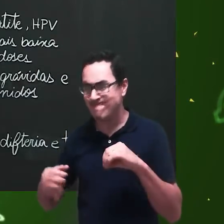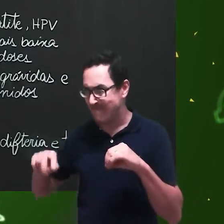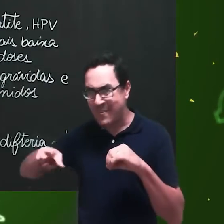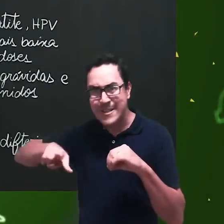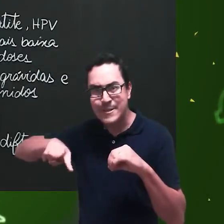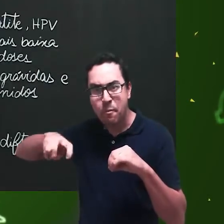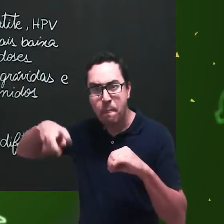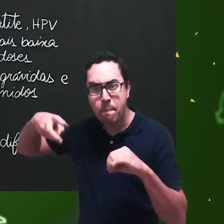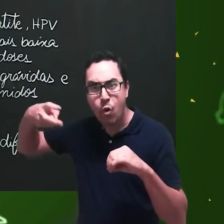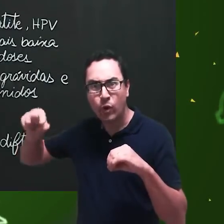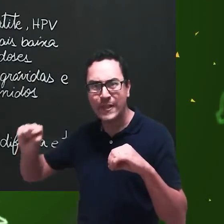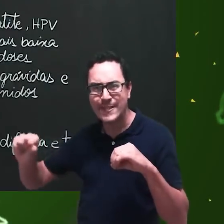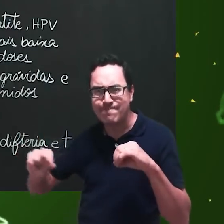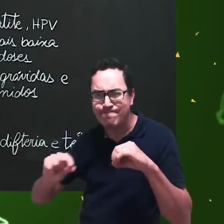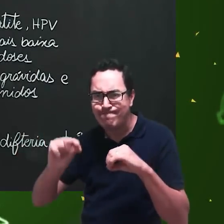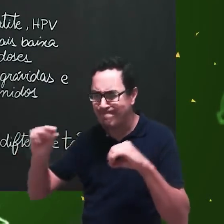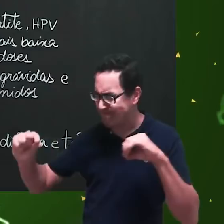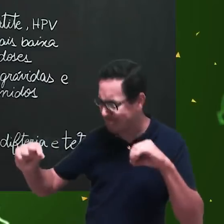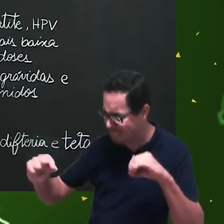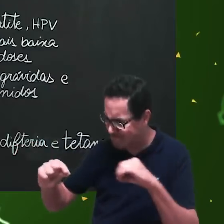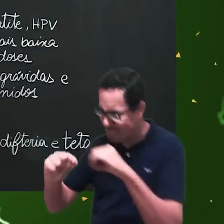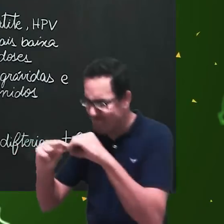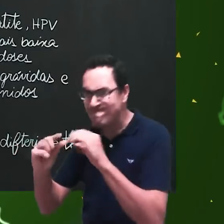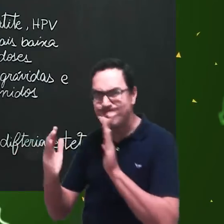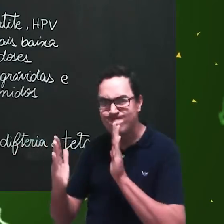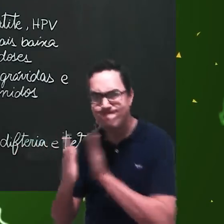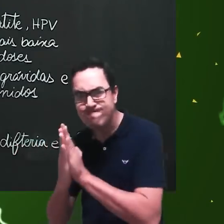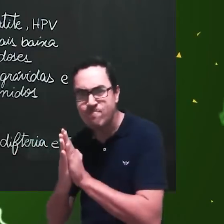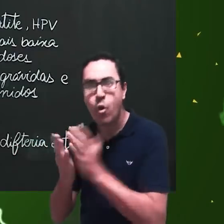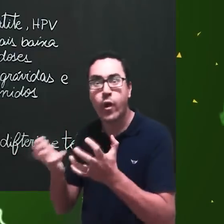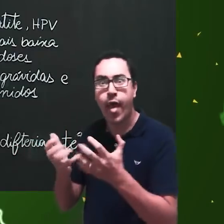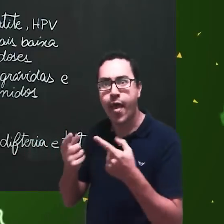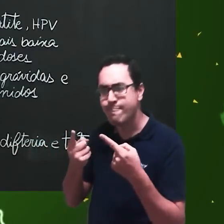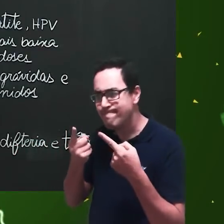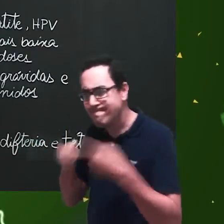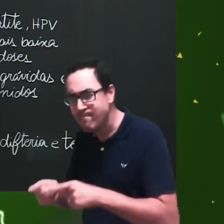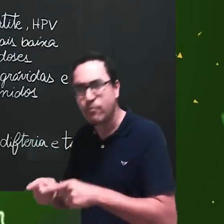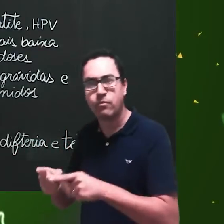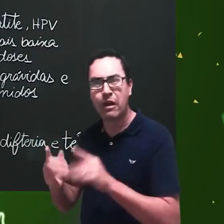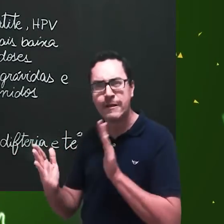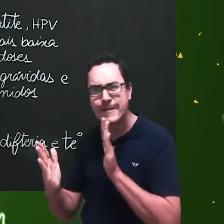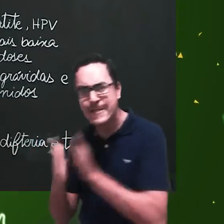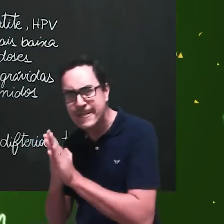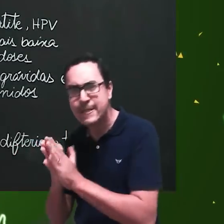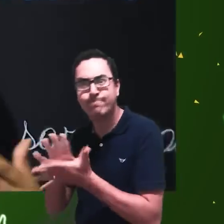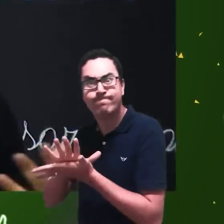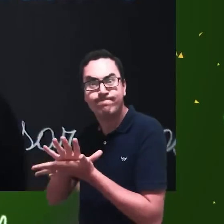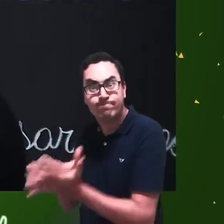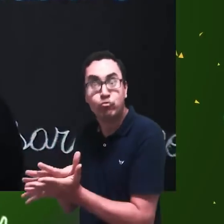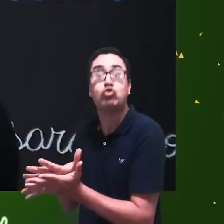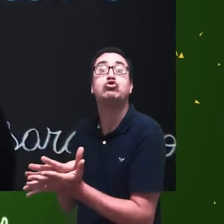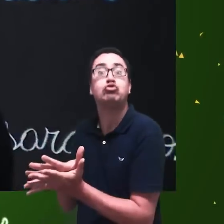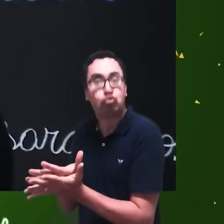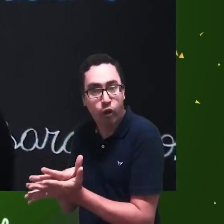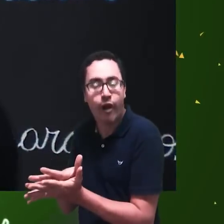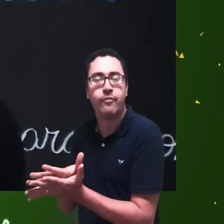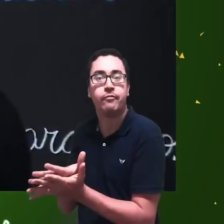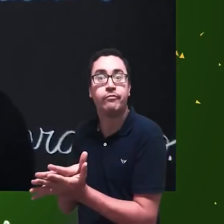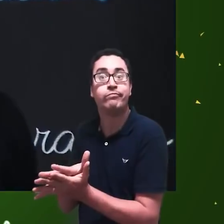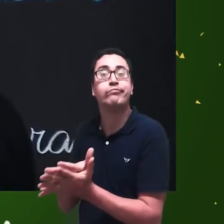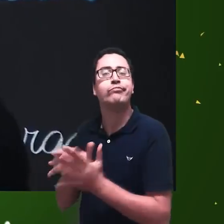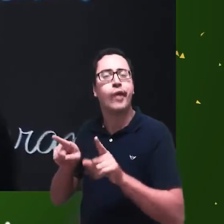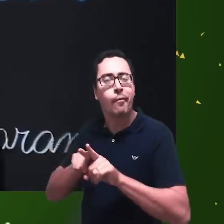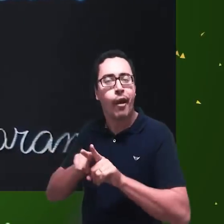micro-organismo, a proteína desse micro-organismo, para atacá-la. E após esse ataque, após essa destruição, nós temos células